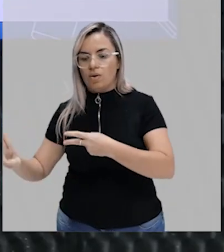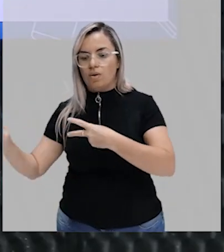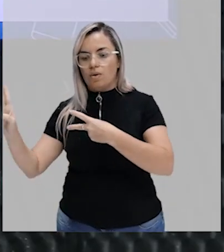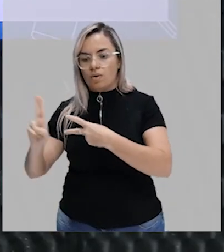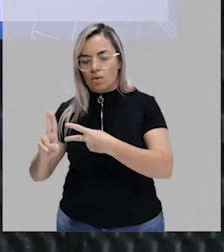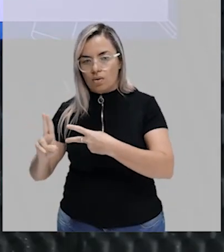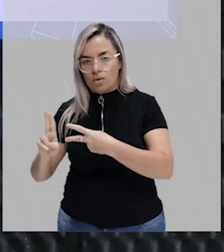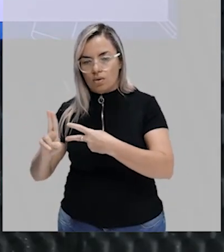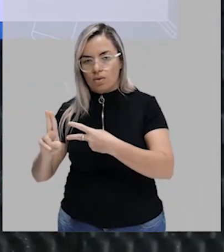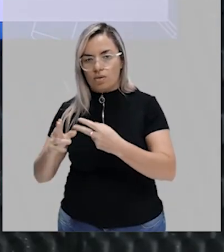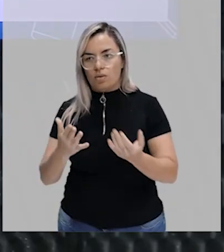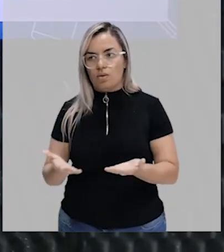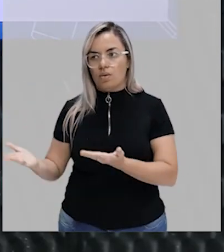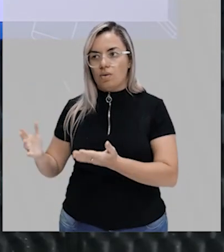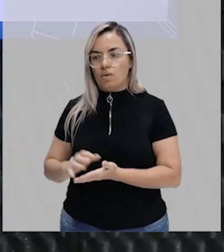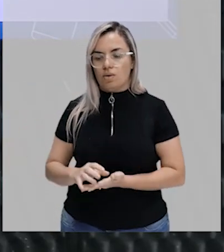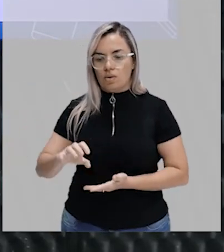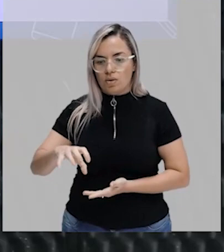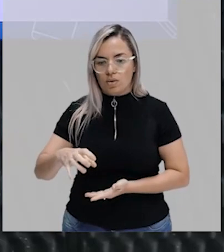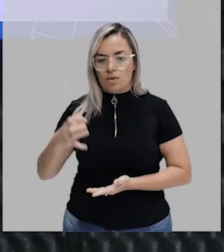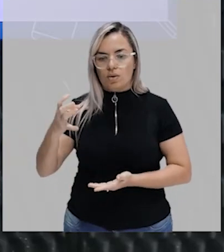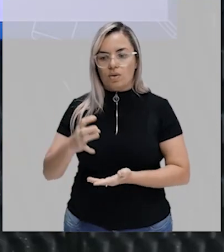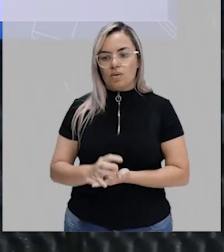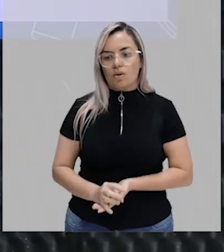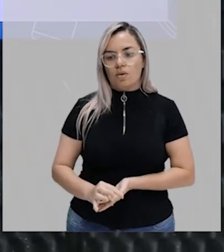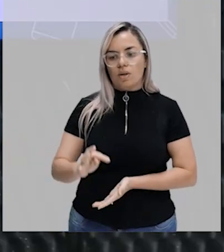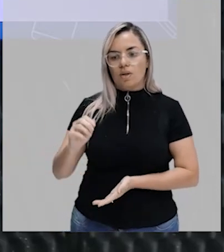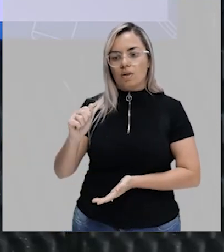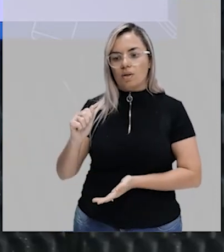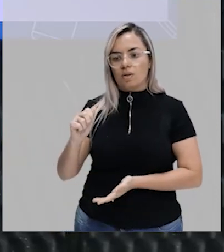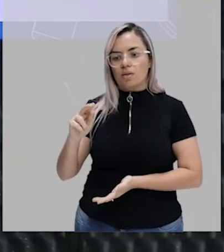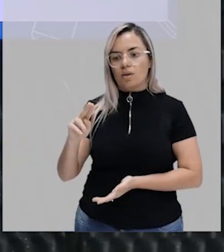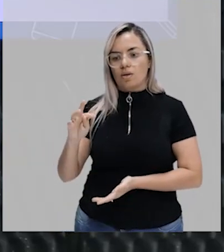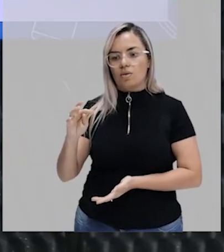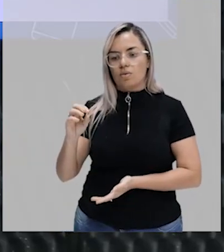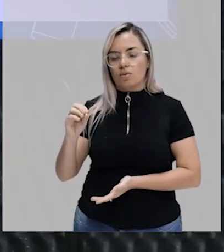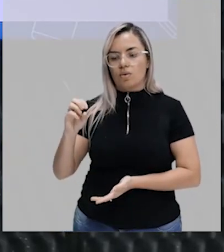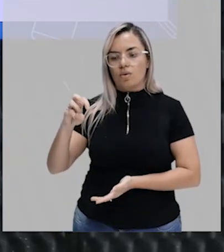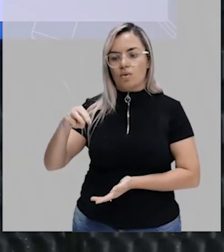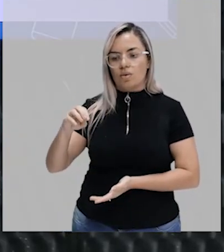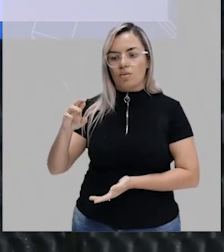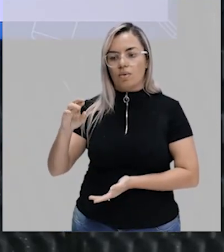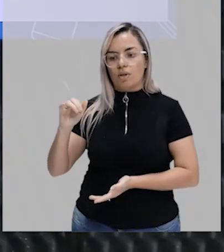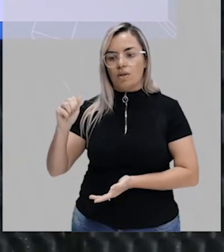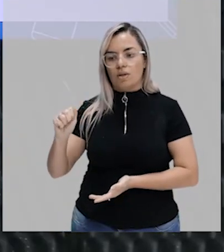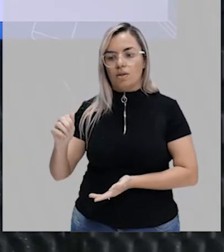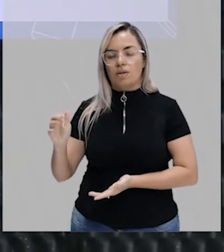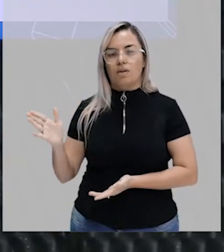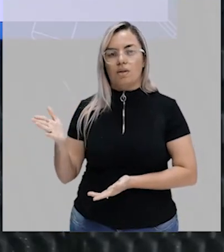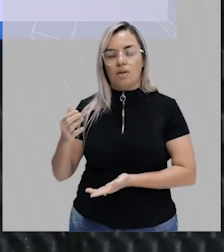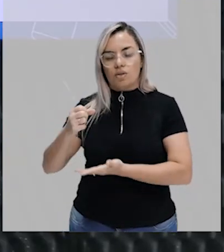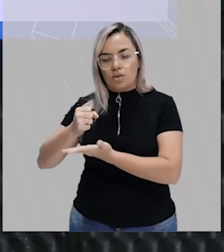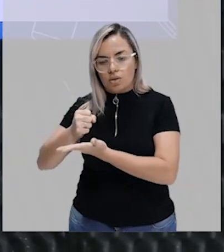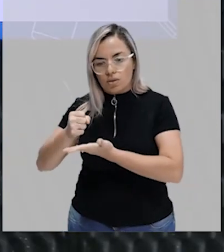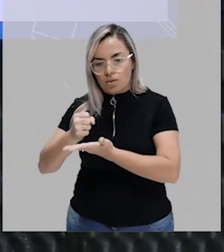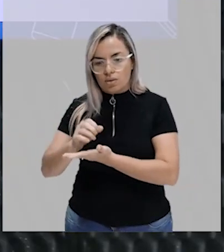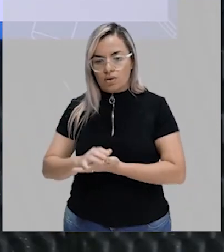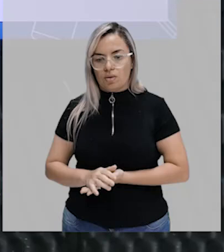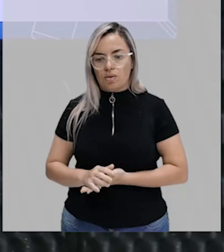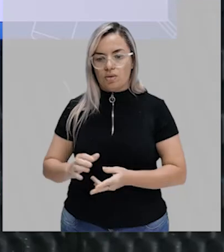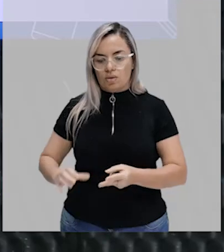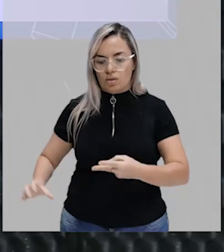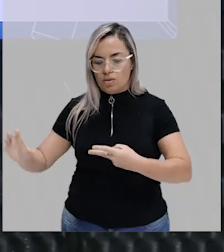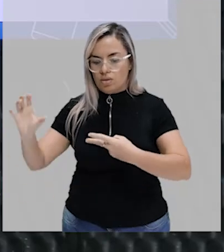Veja, então, aqui aconteceu uma tautomeria de base, tá? Então, a citosina foi substituída